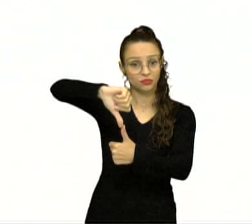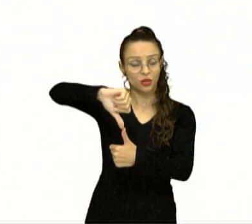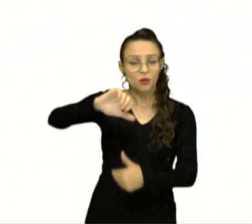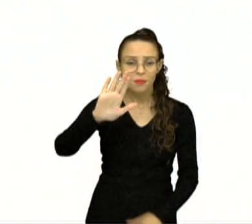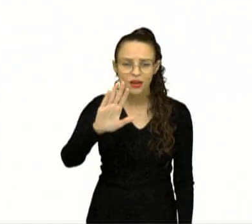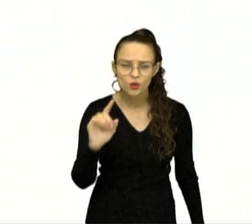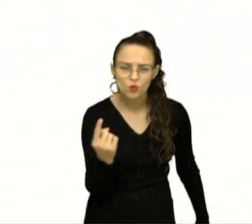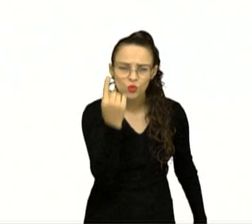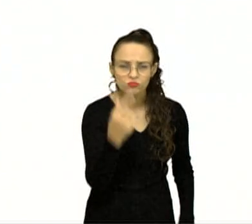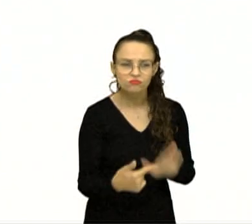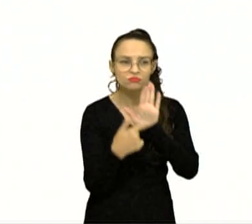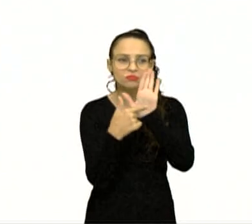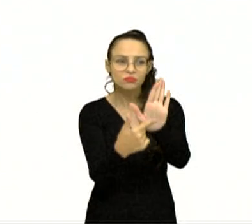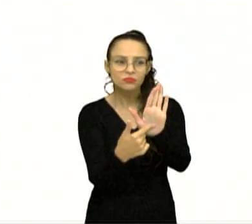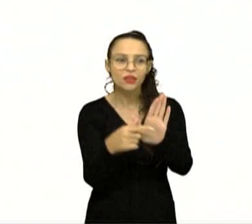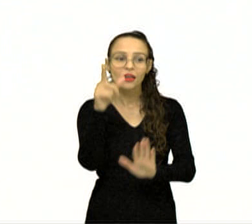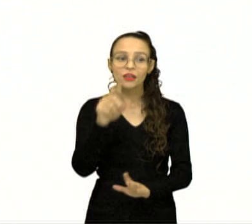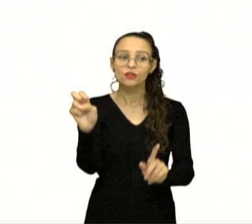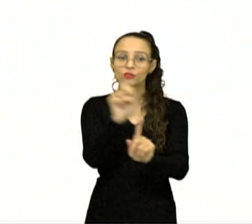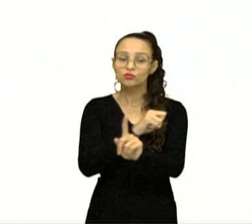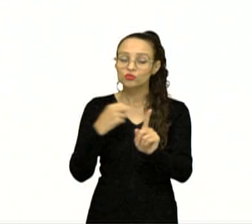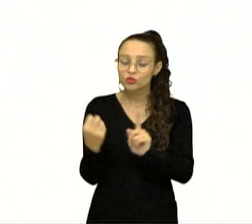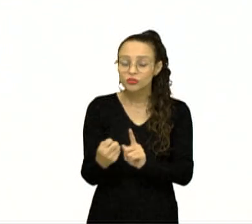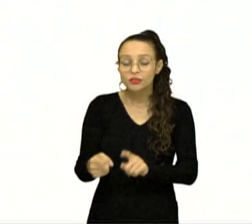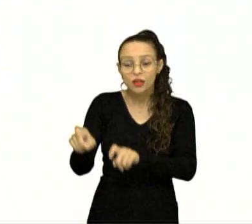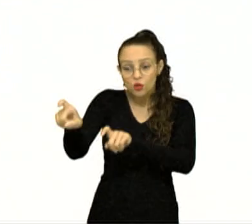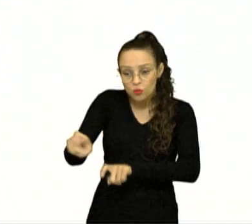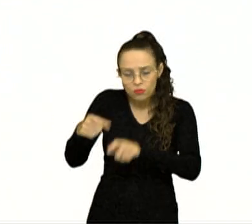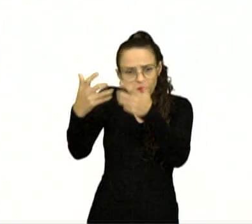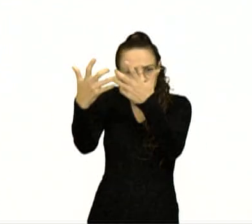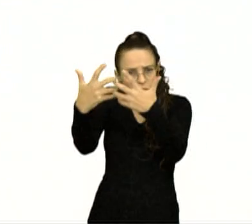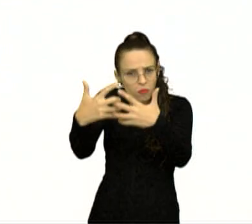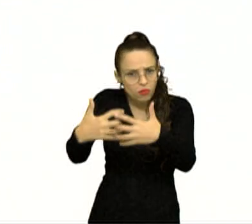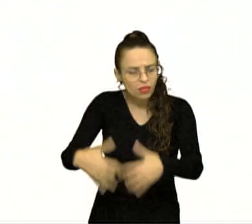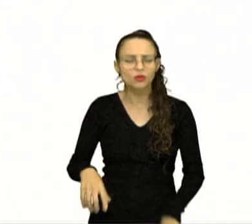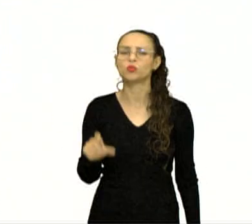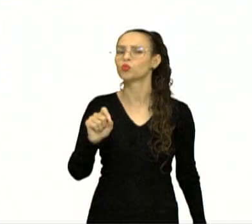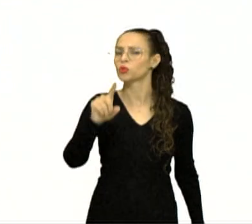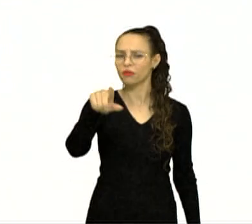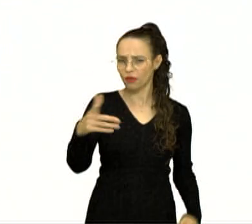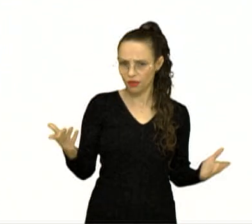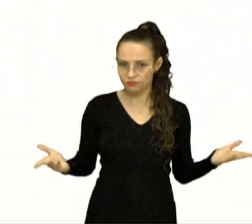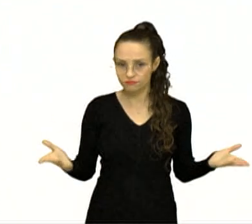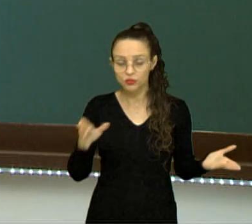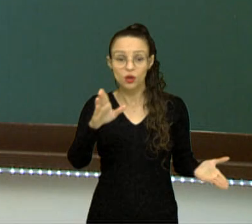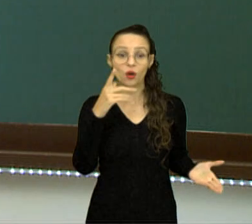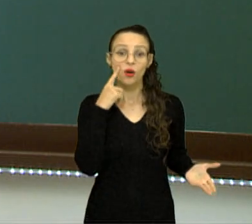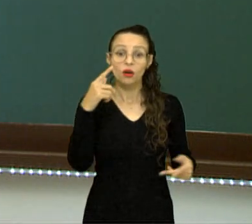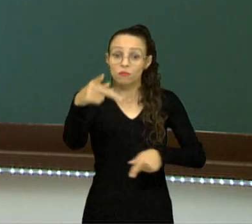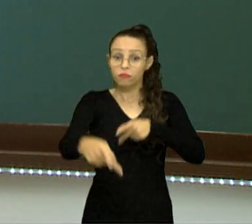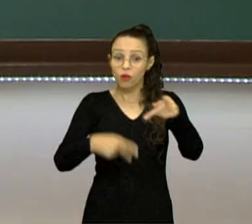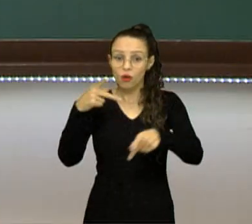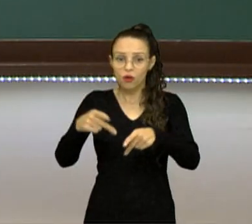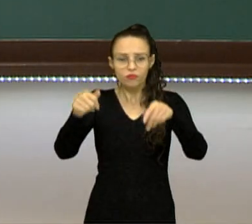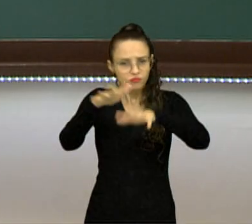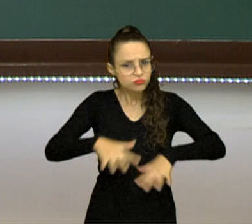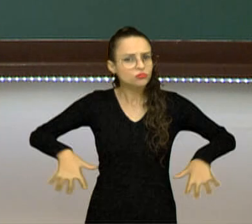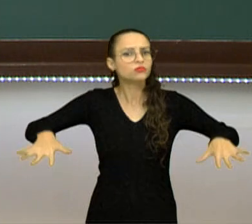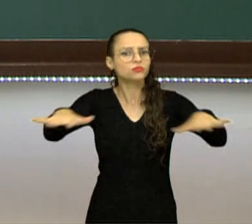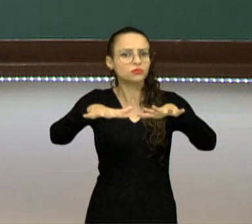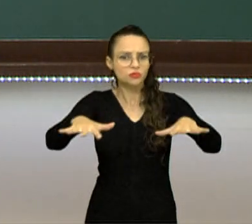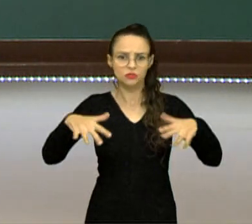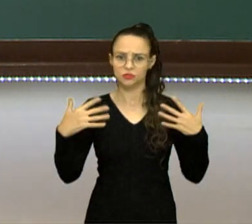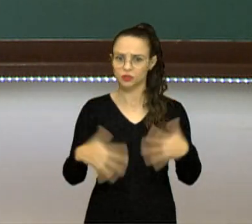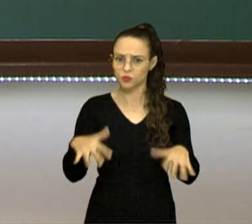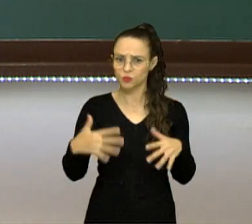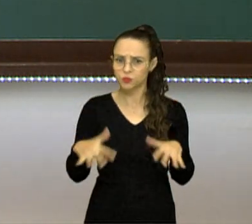em destaques, que são sociedades agrícolas complexas. O que, que são isso? Olha, são civilizações que chamou povos, que chamou